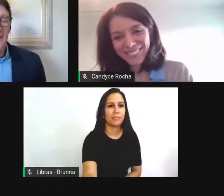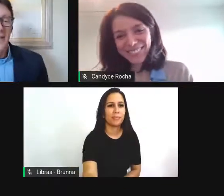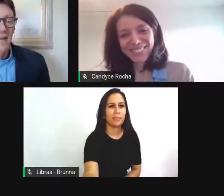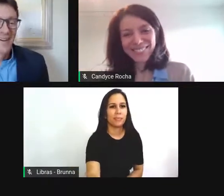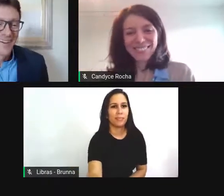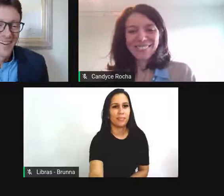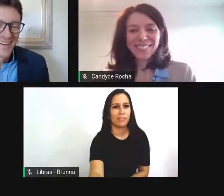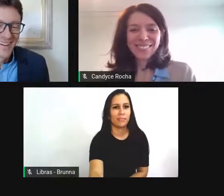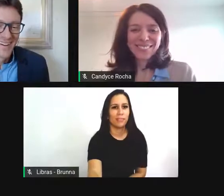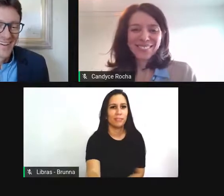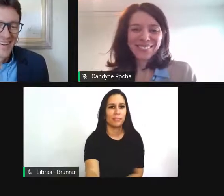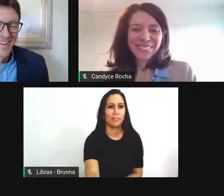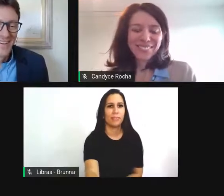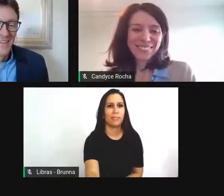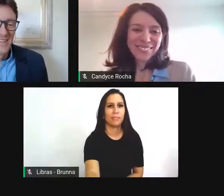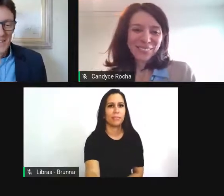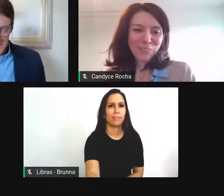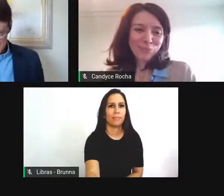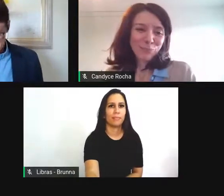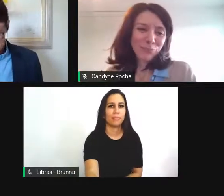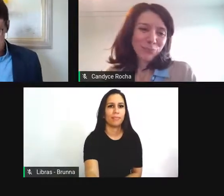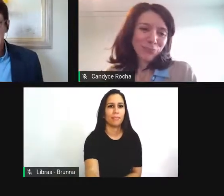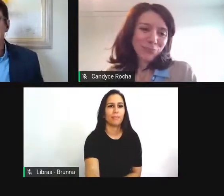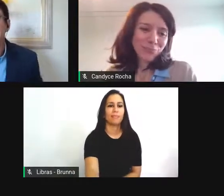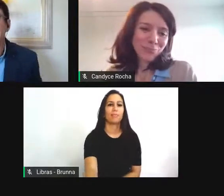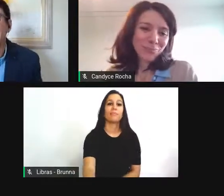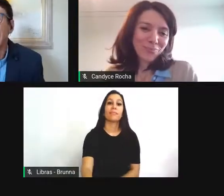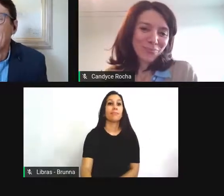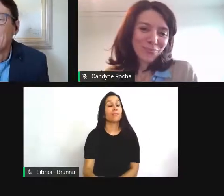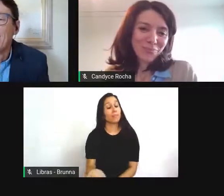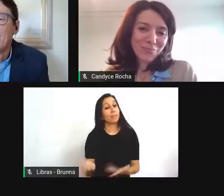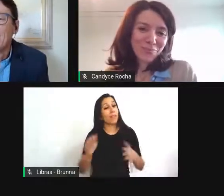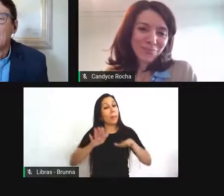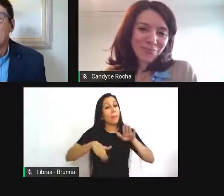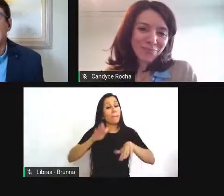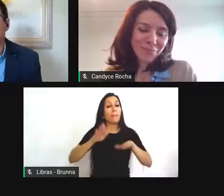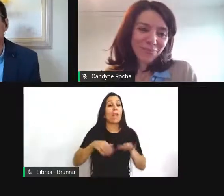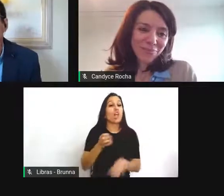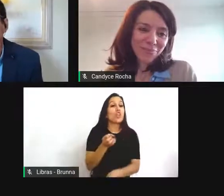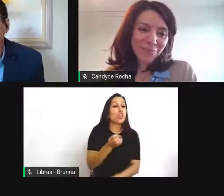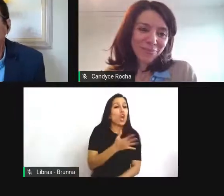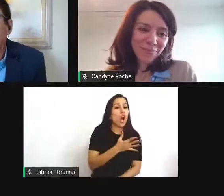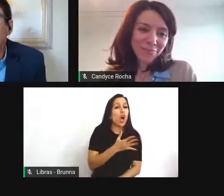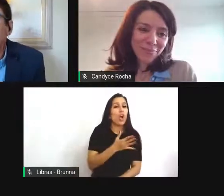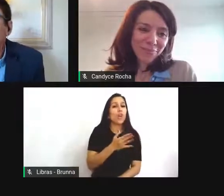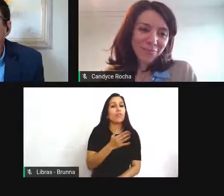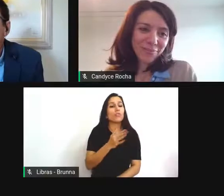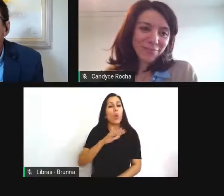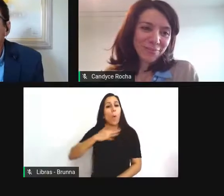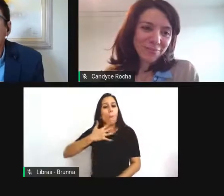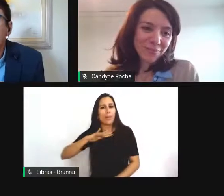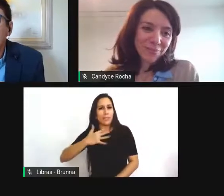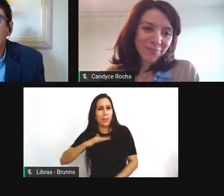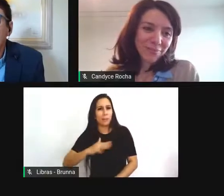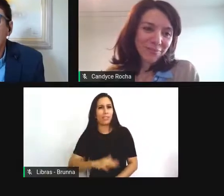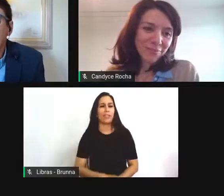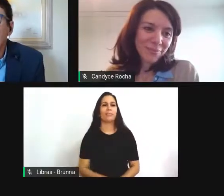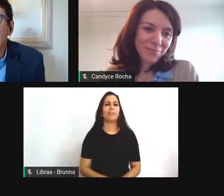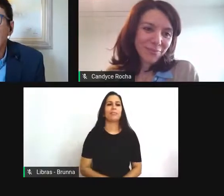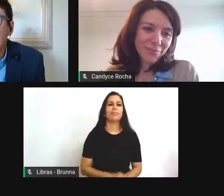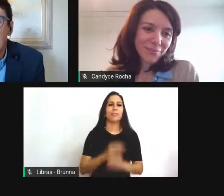Bom, mais ou menos, assim, novos mais ou menos. Eu digo para você,